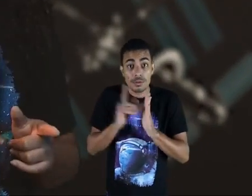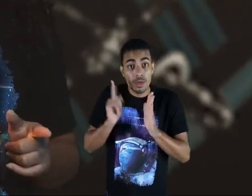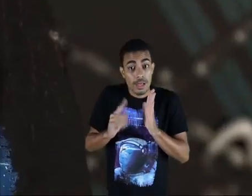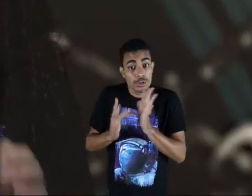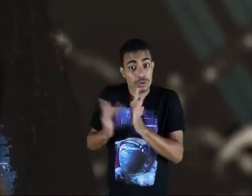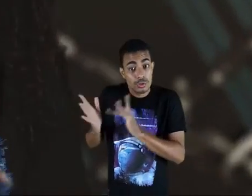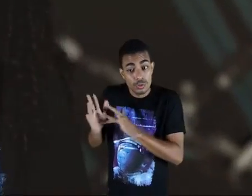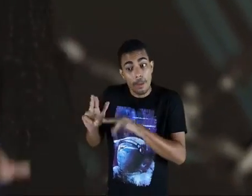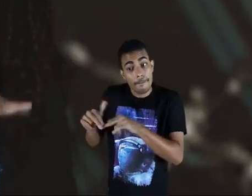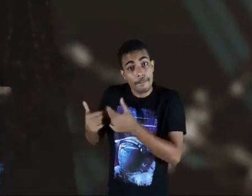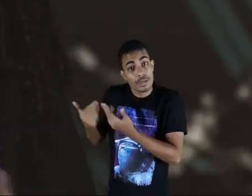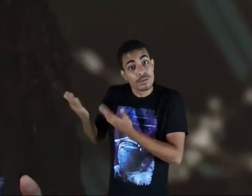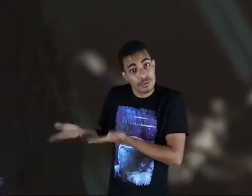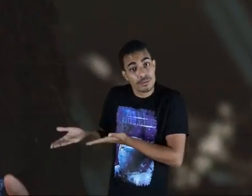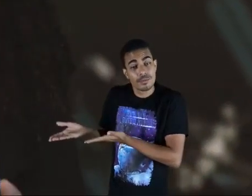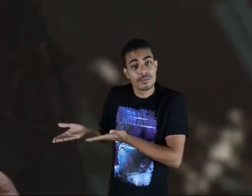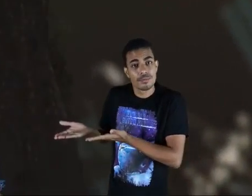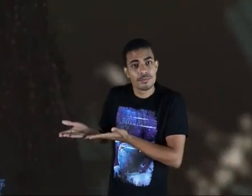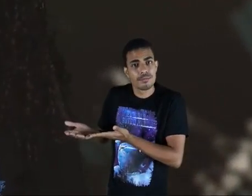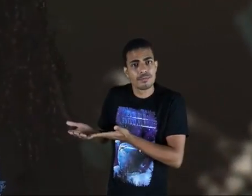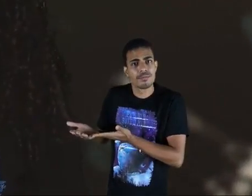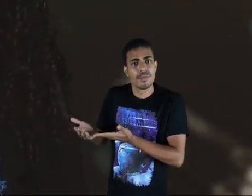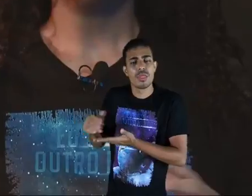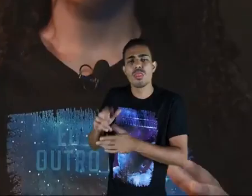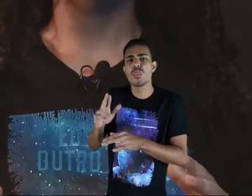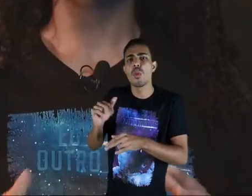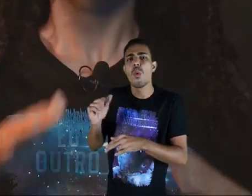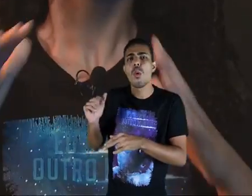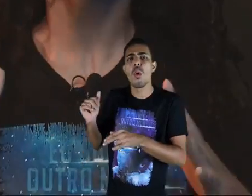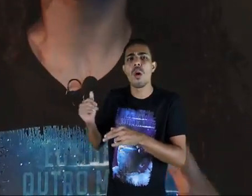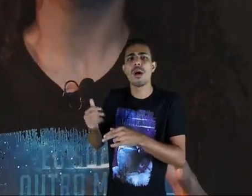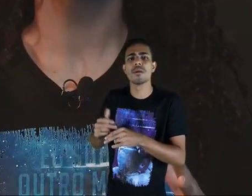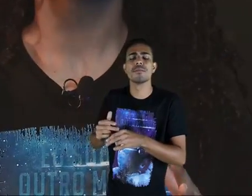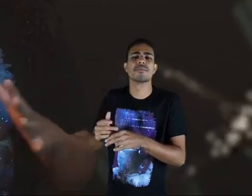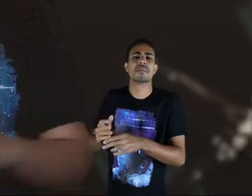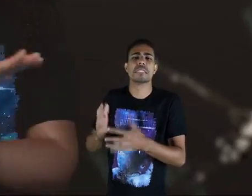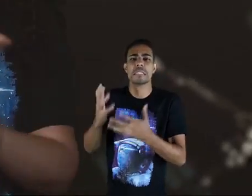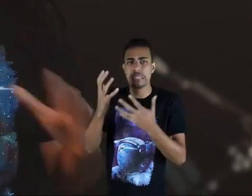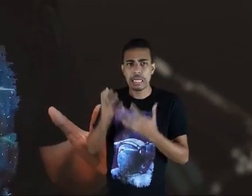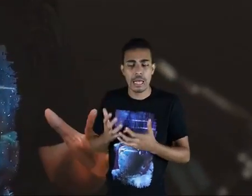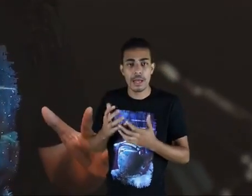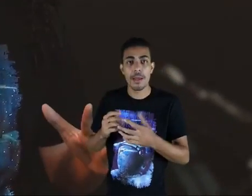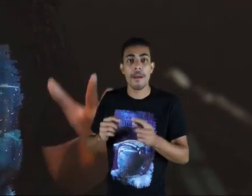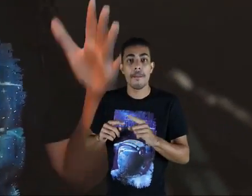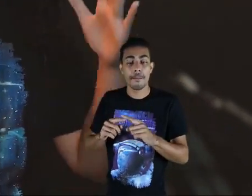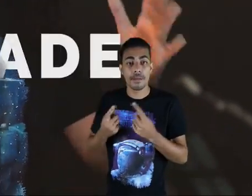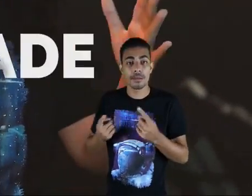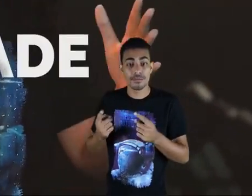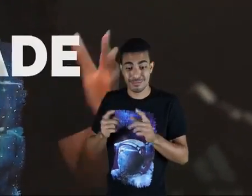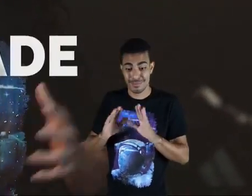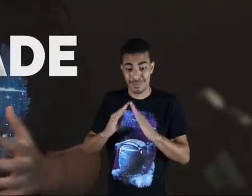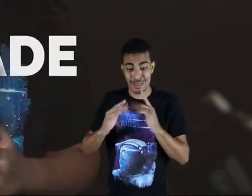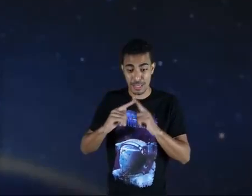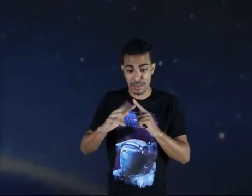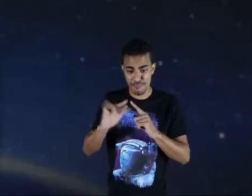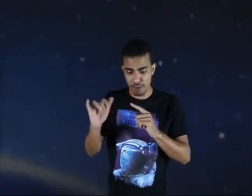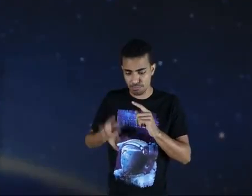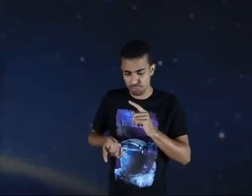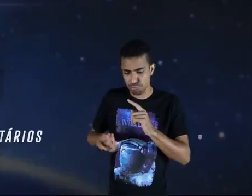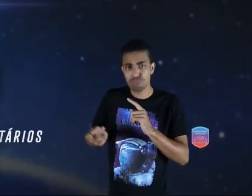seus discípulos, e essa oração nunca foi tão necessária. Apenas a unidade levará a igreja para a